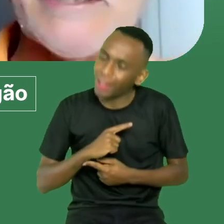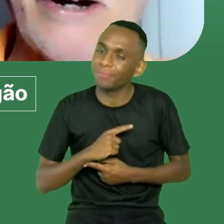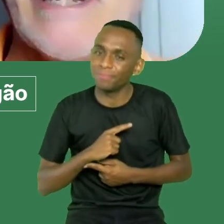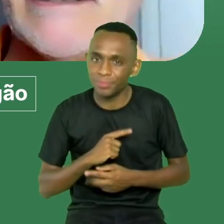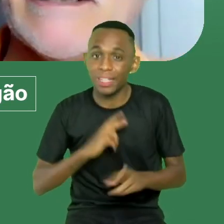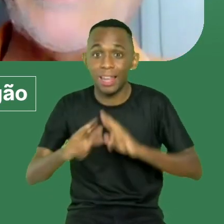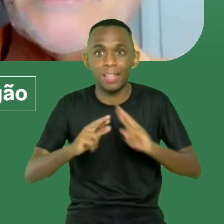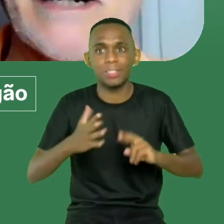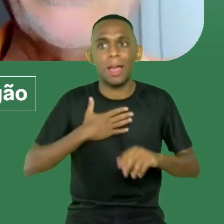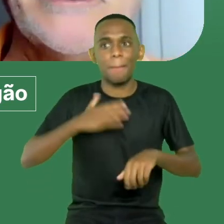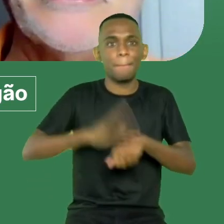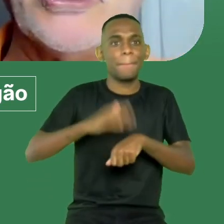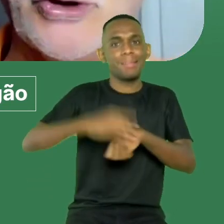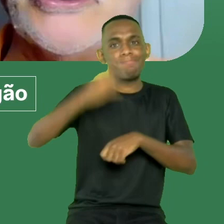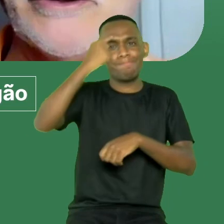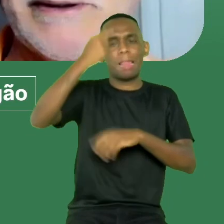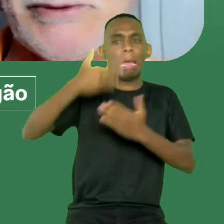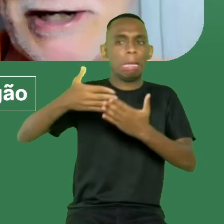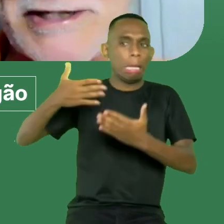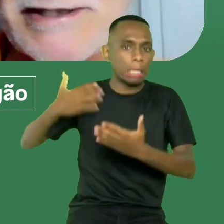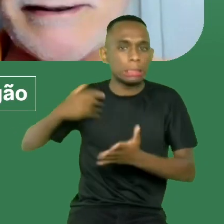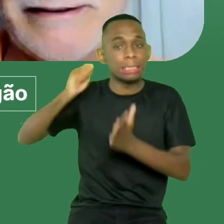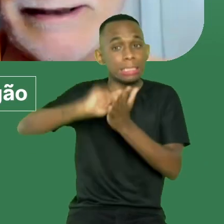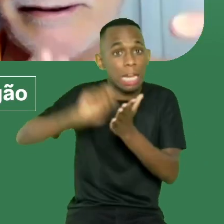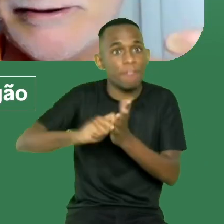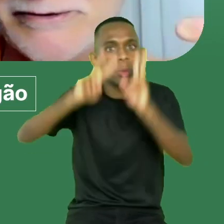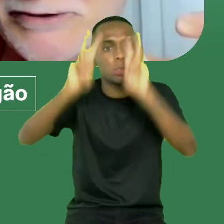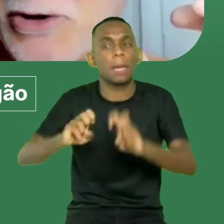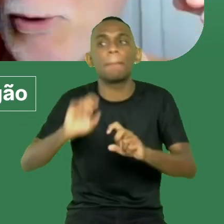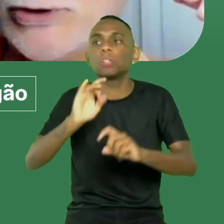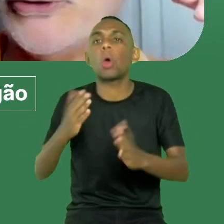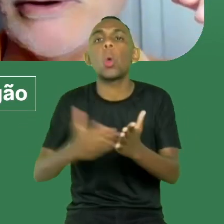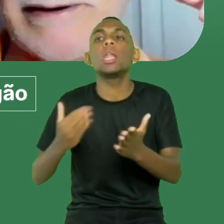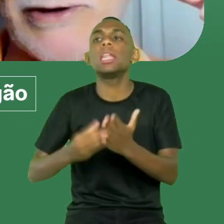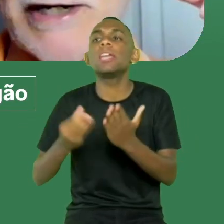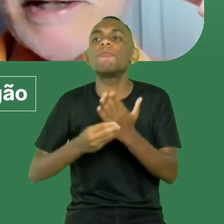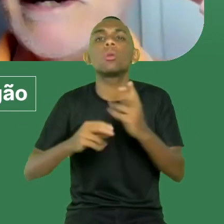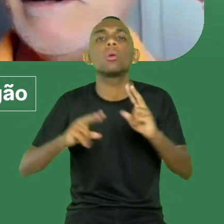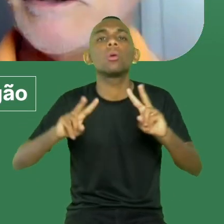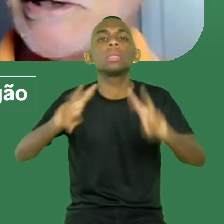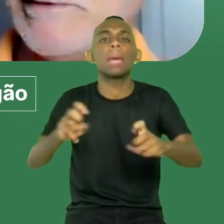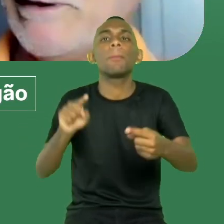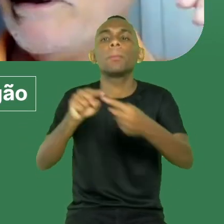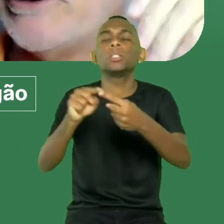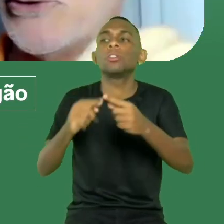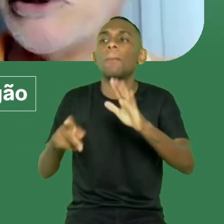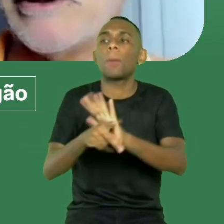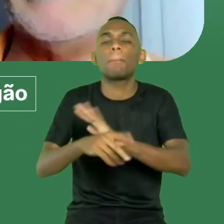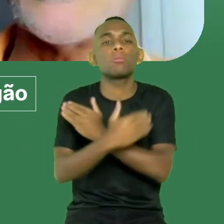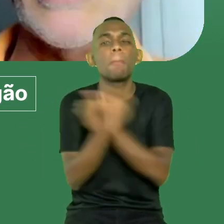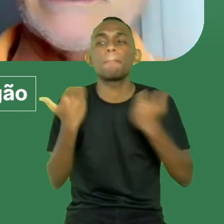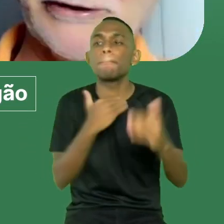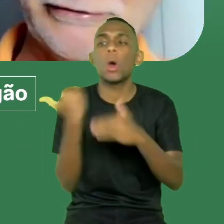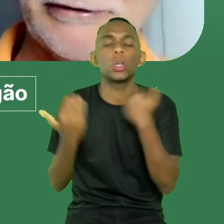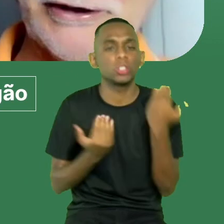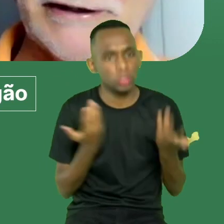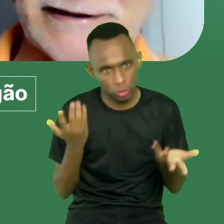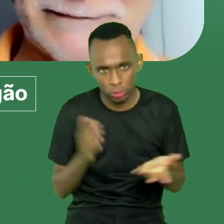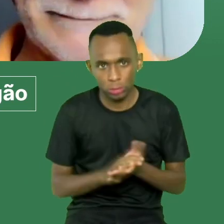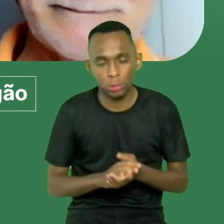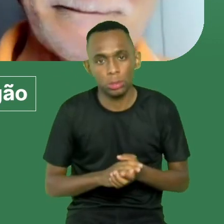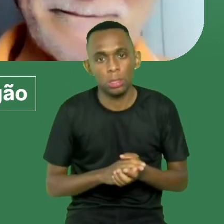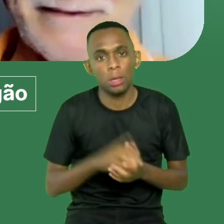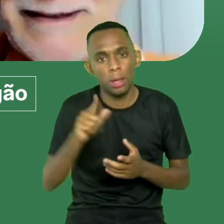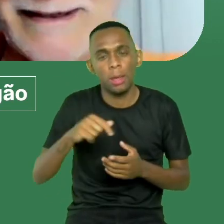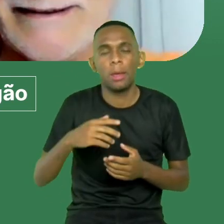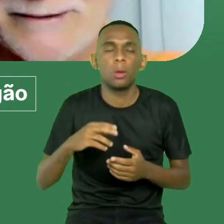ideia original lá atrás de escrever um livro todo sobre morte, né? De contos sobre morte. Esse conto chama Minha Coleção